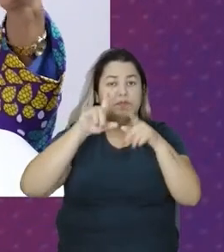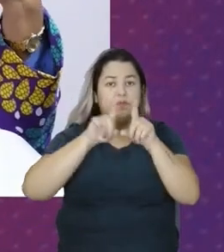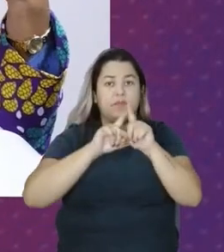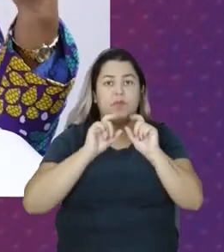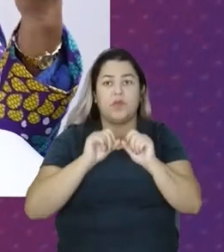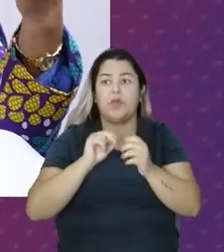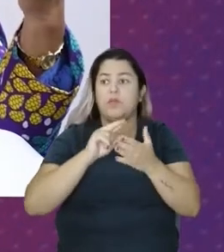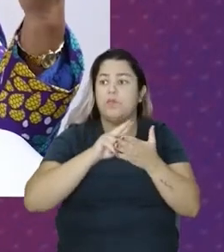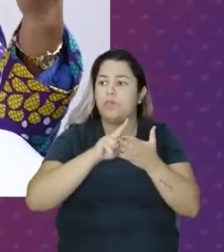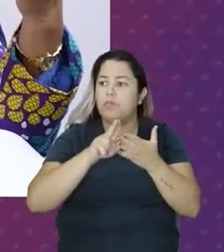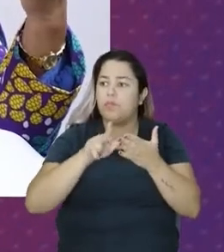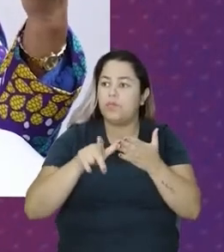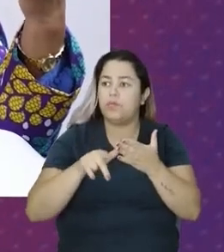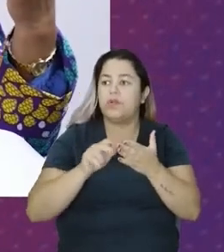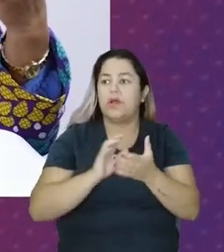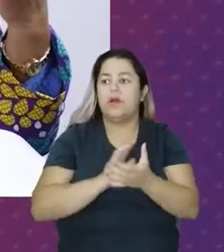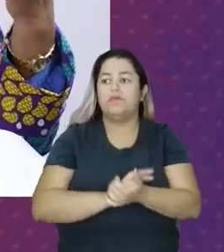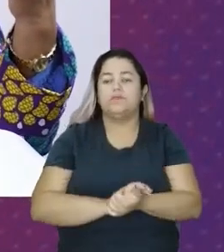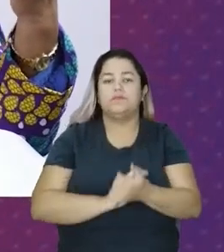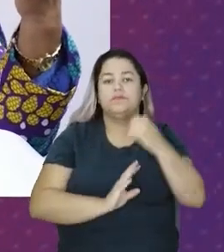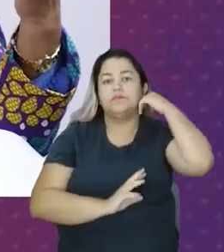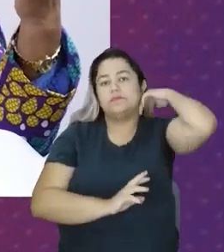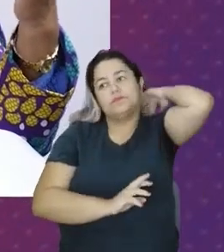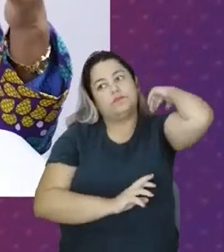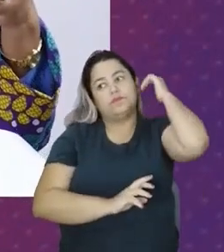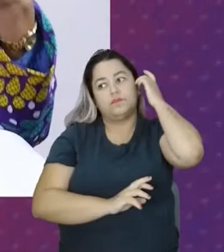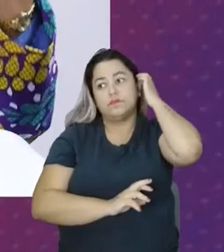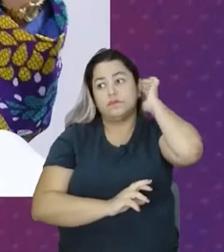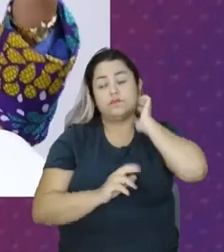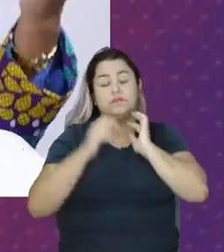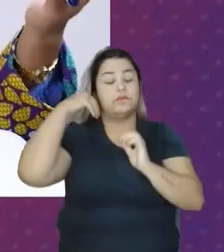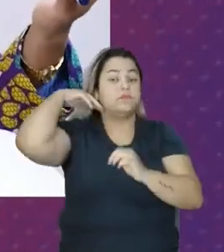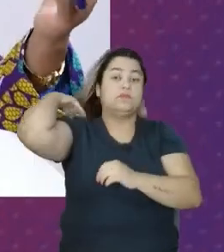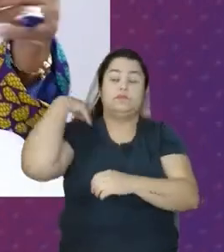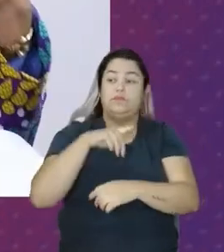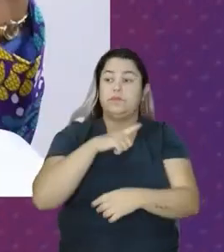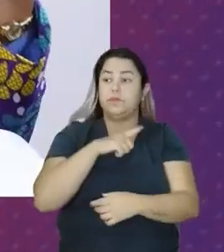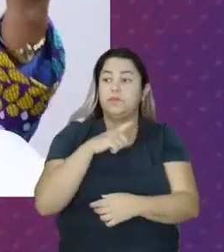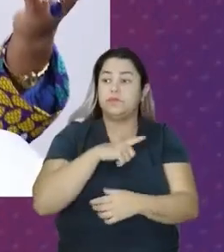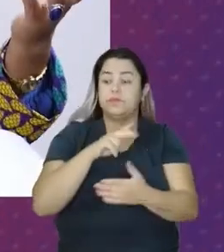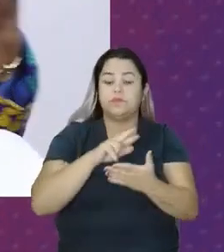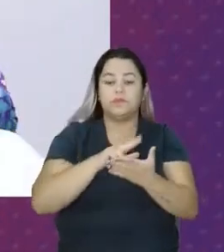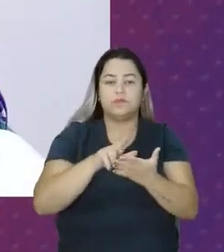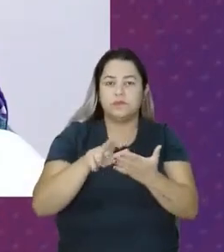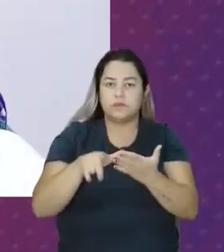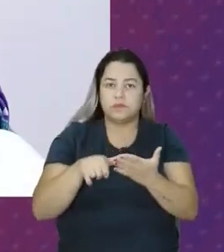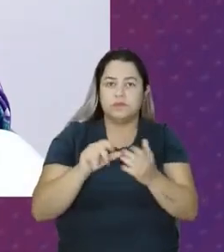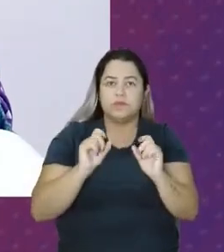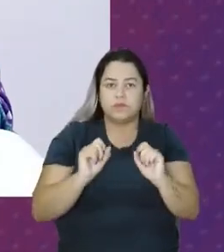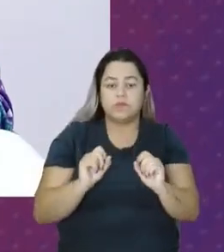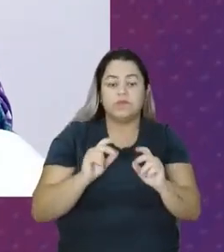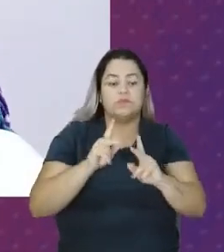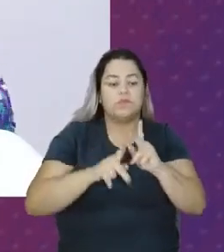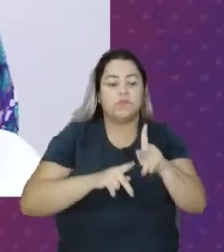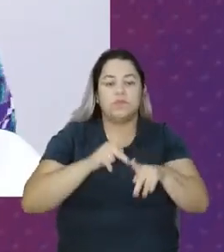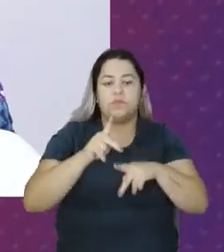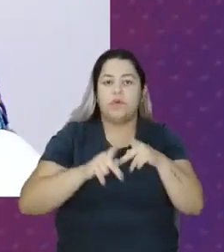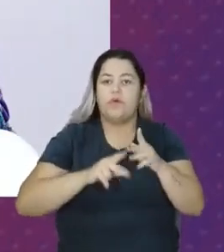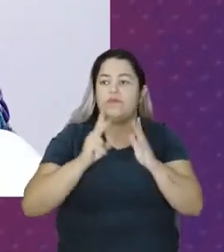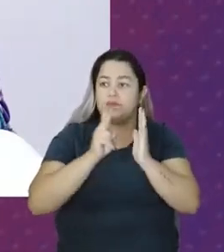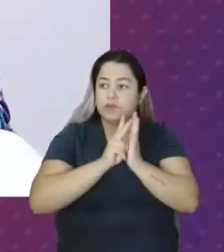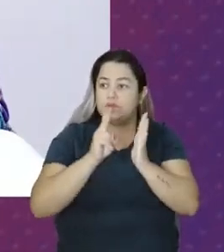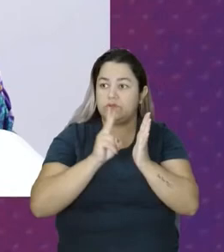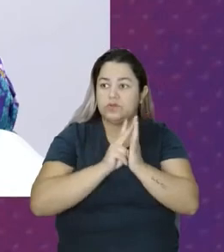país plural, né? Aqui nós temos dezenas, já foram centenas de povos